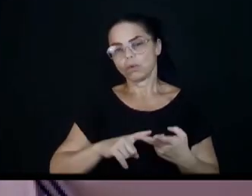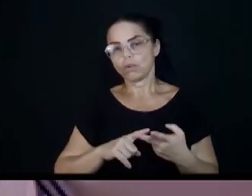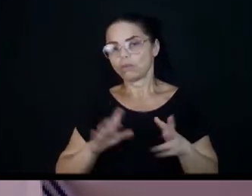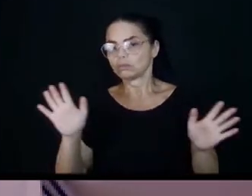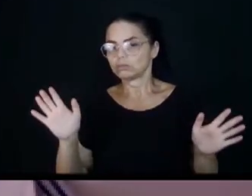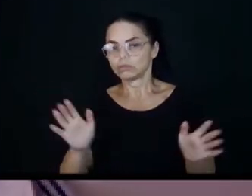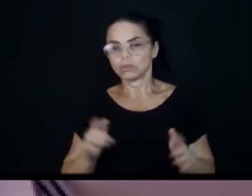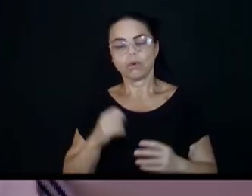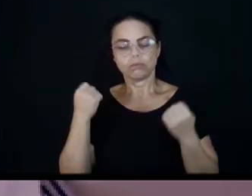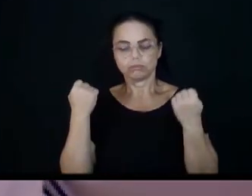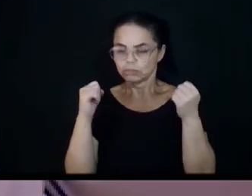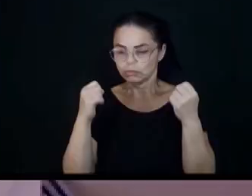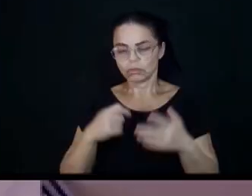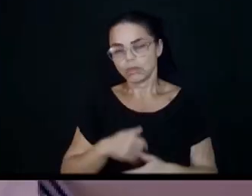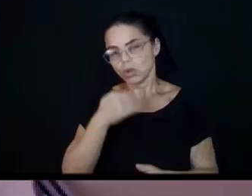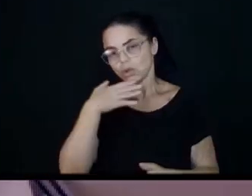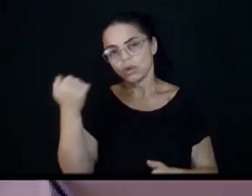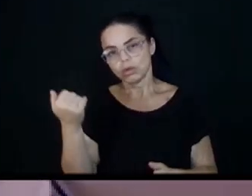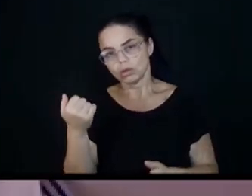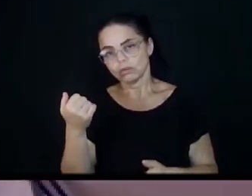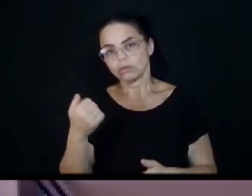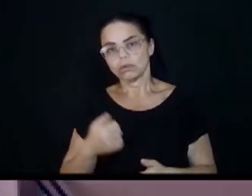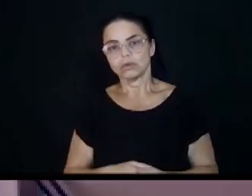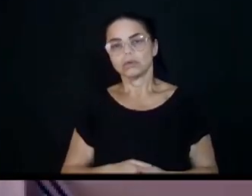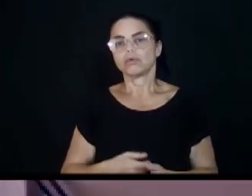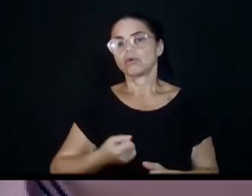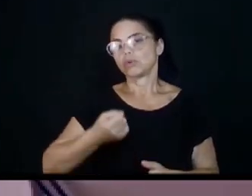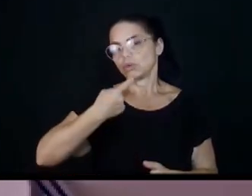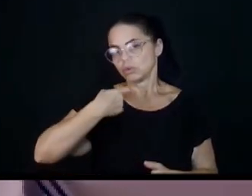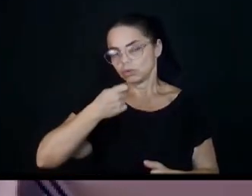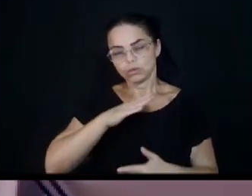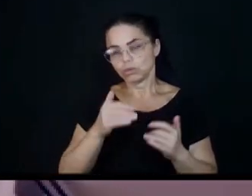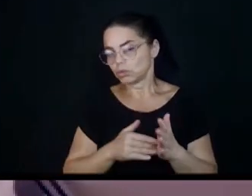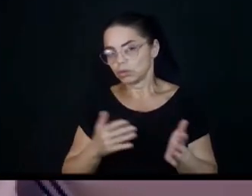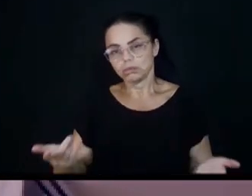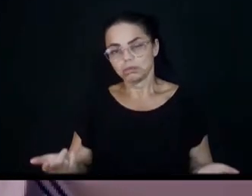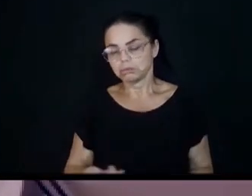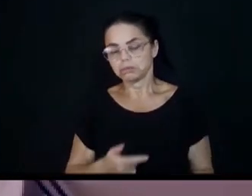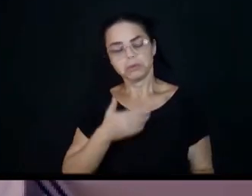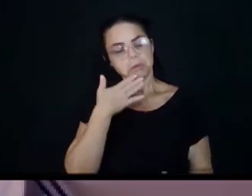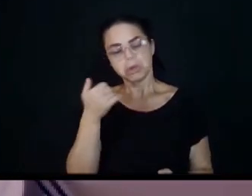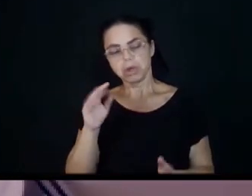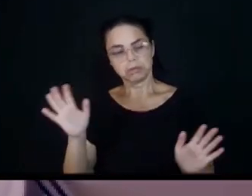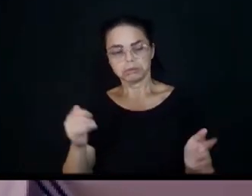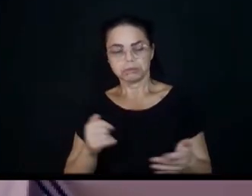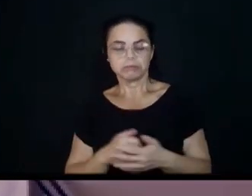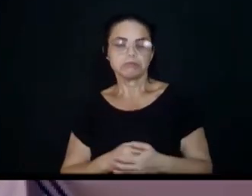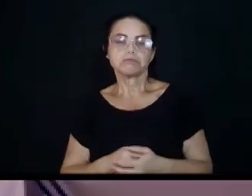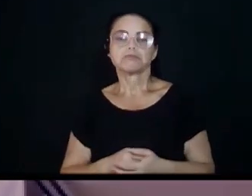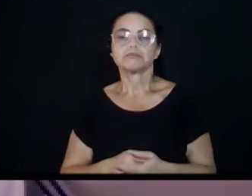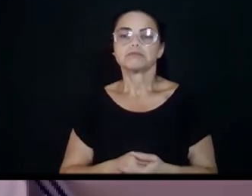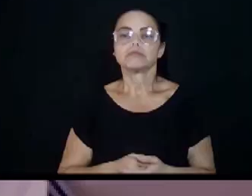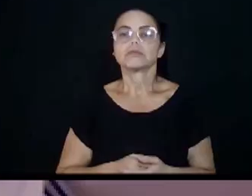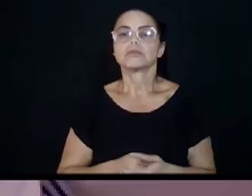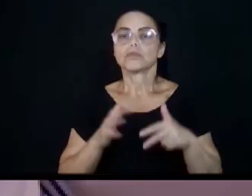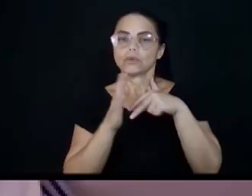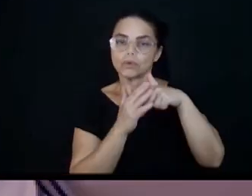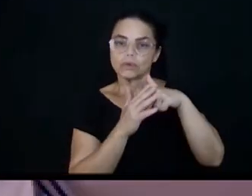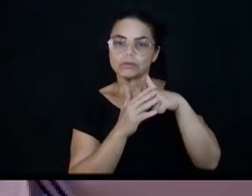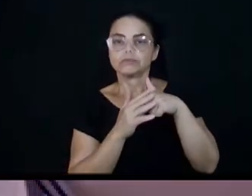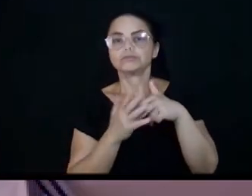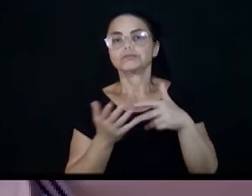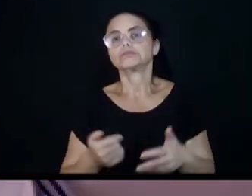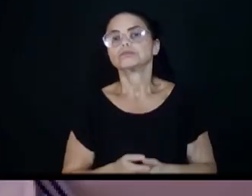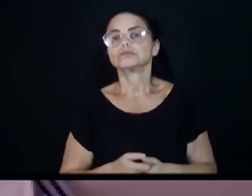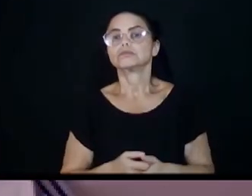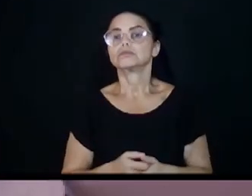tem pacientes que, mesmo fazendo tudo isso, não melhora. É onde esse paciente pode se beneficiar